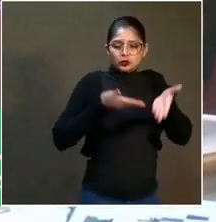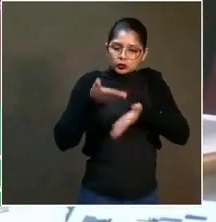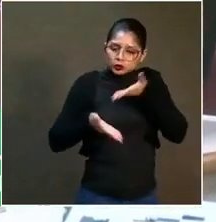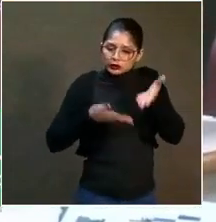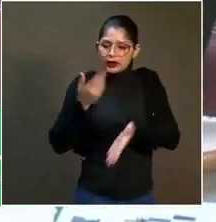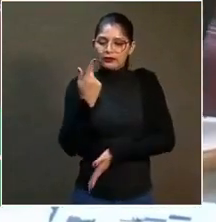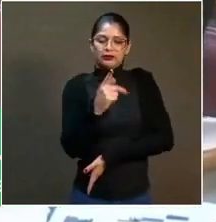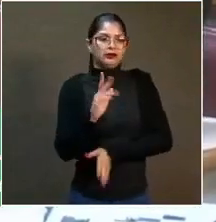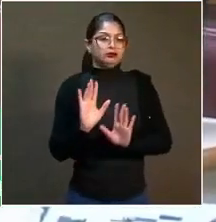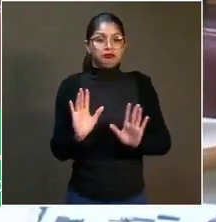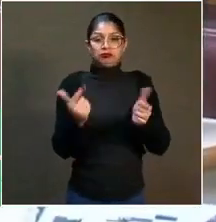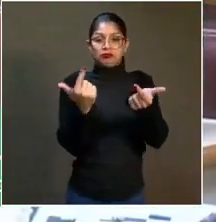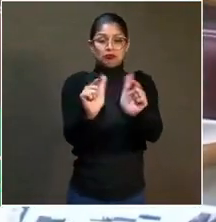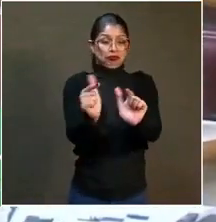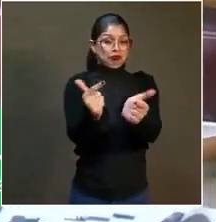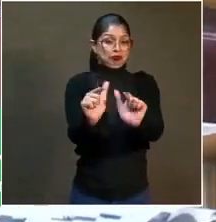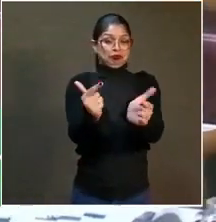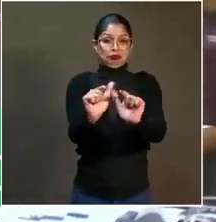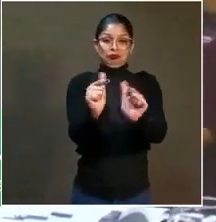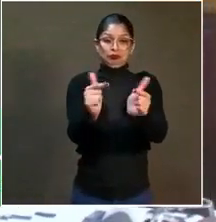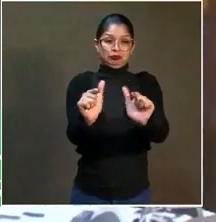fileiras? Não tem, excelência.